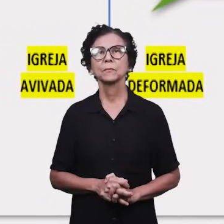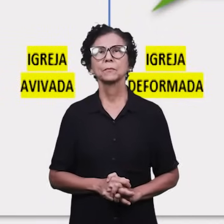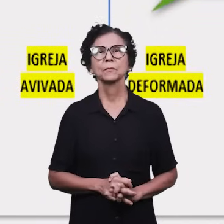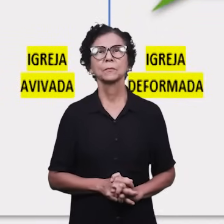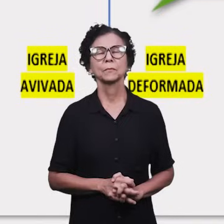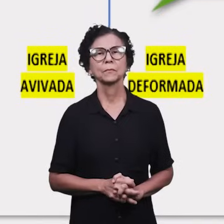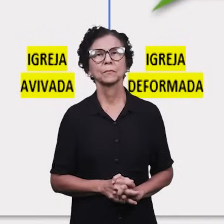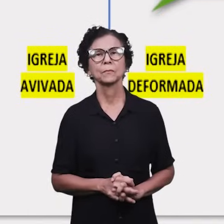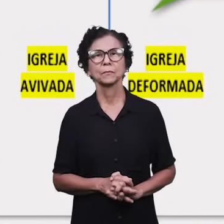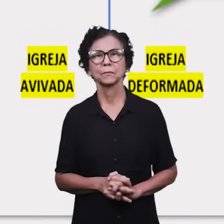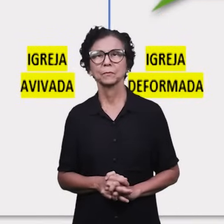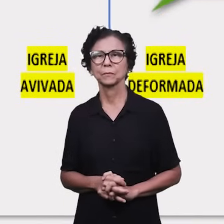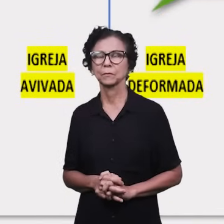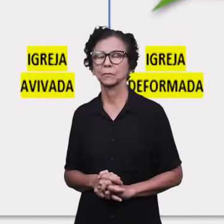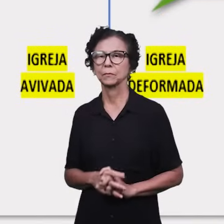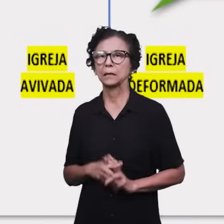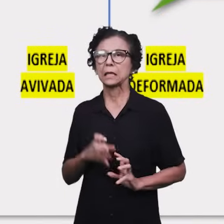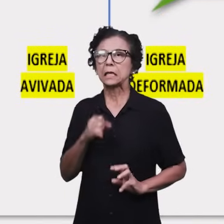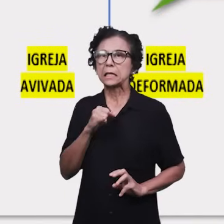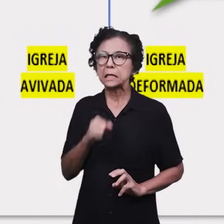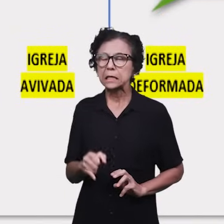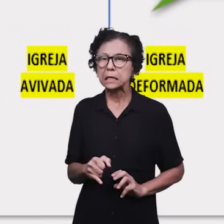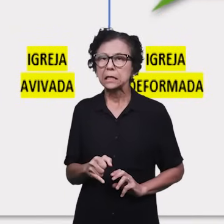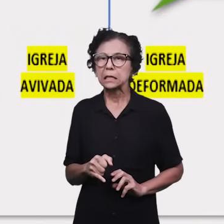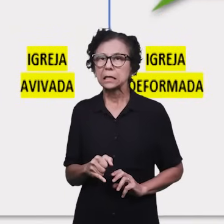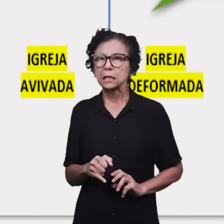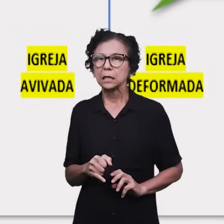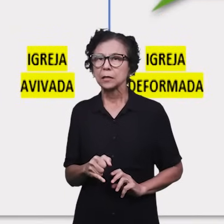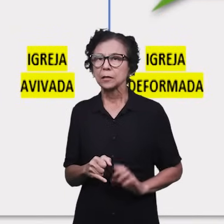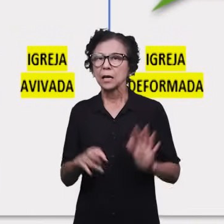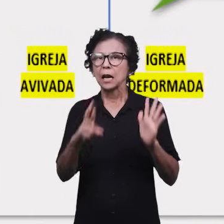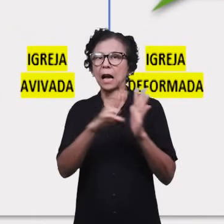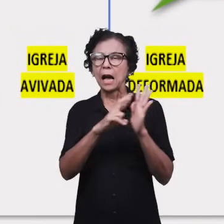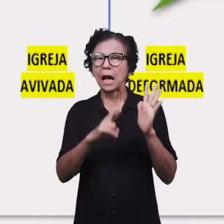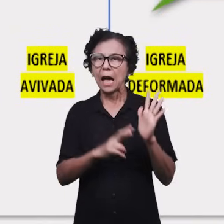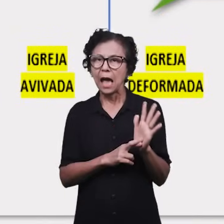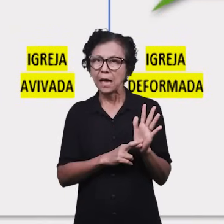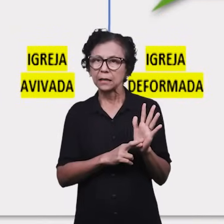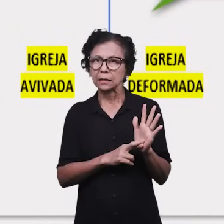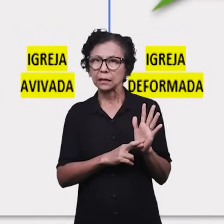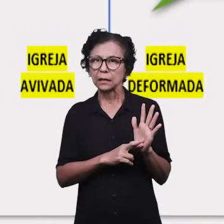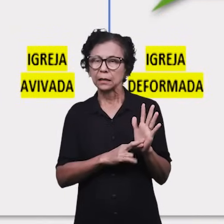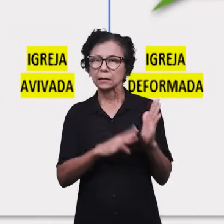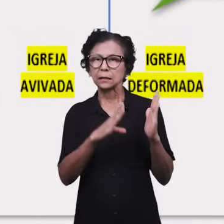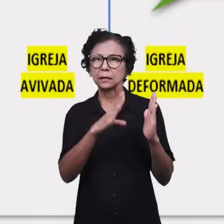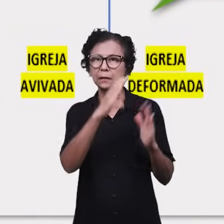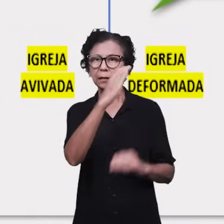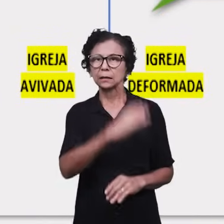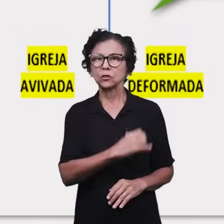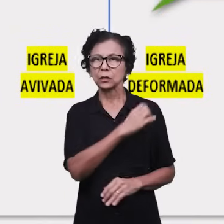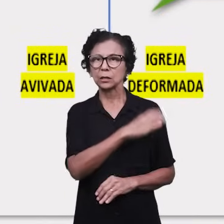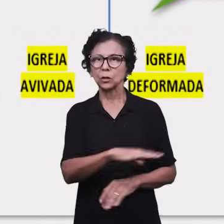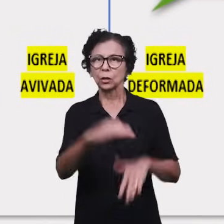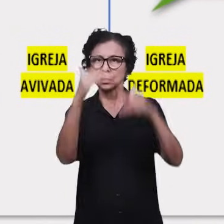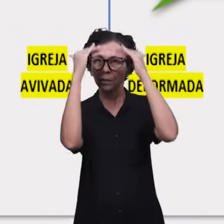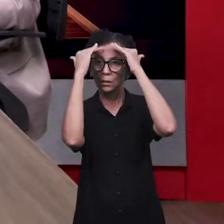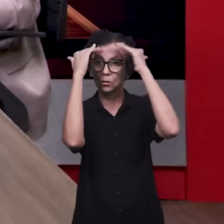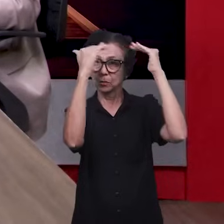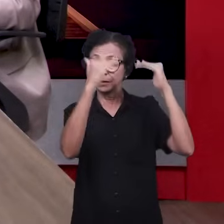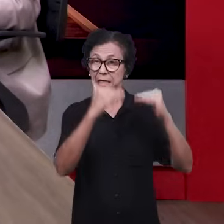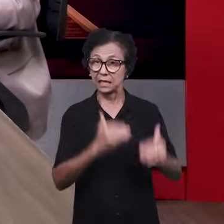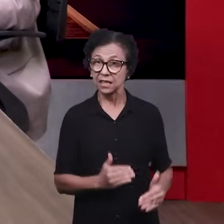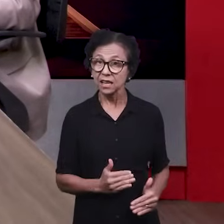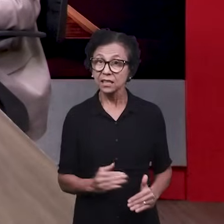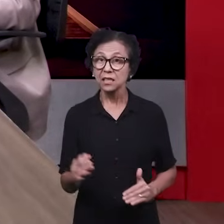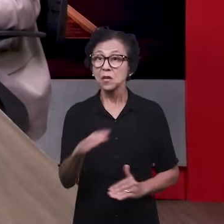alguém denunciava alguém que não estava seguindo as regras da igreja, era queimado, era bruxo, tinha era não